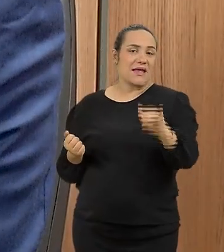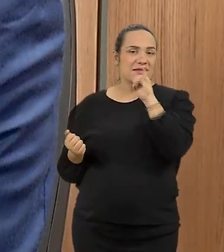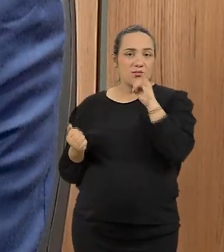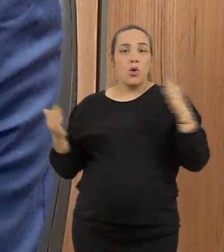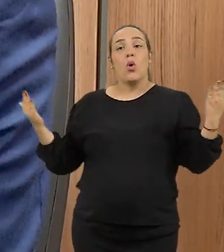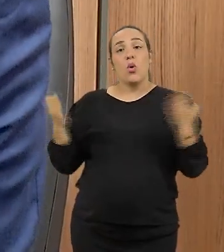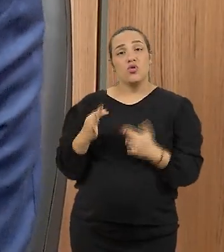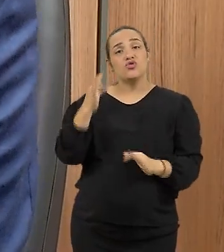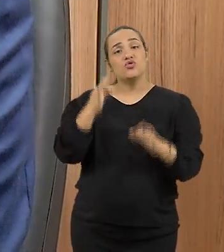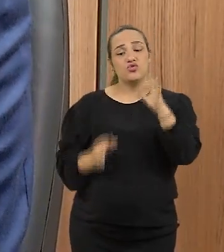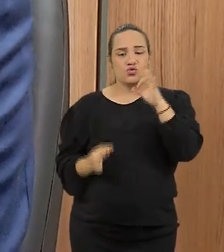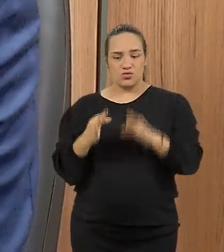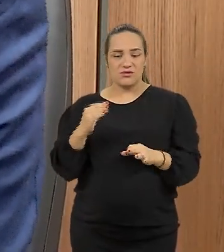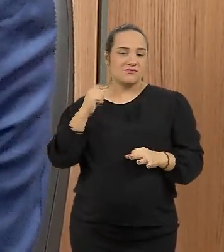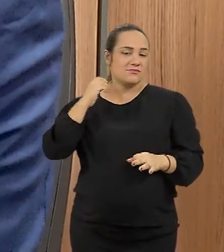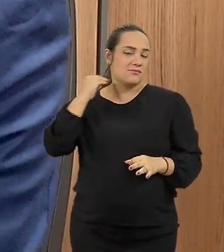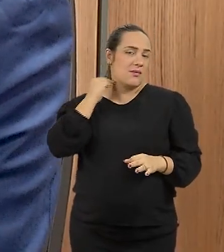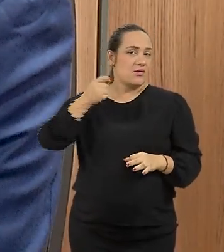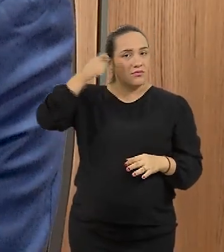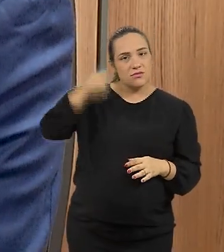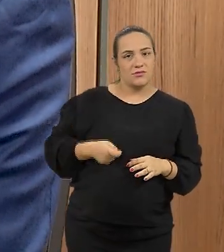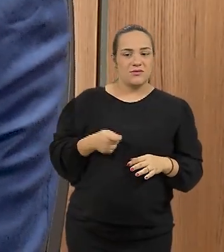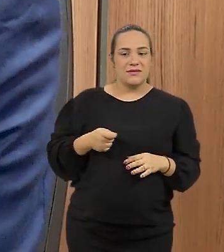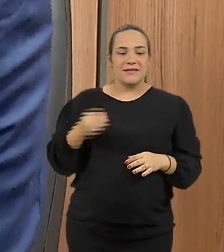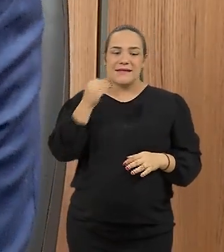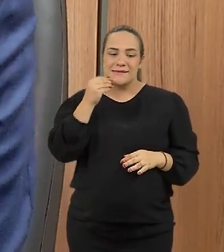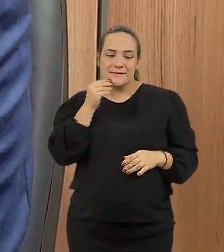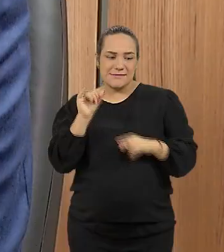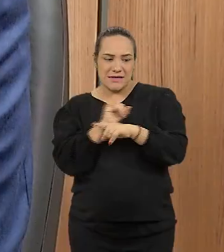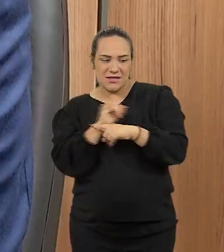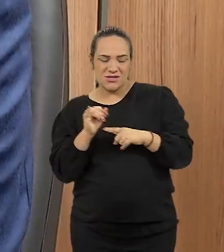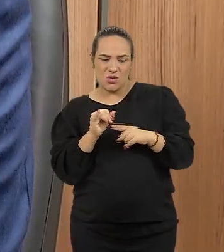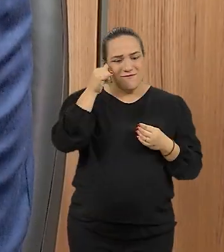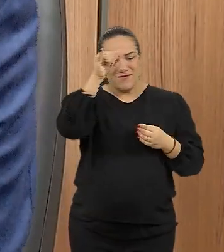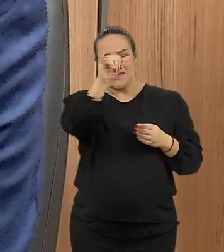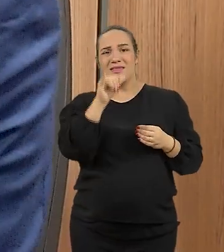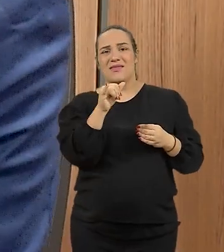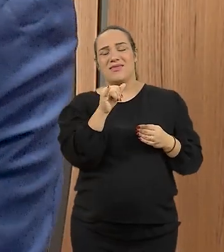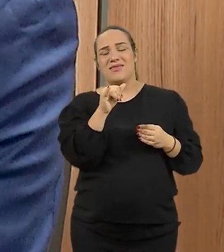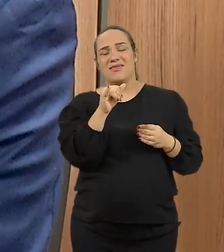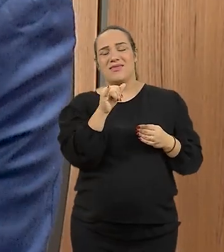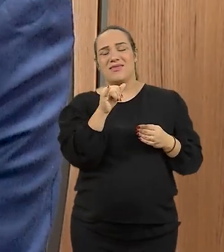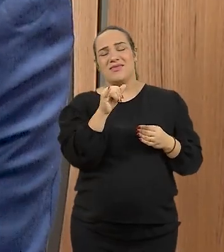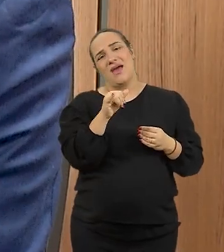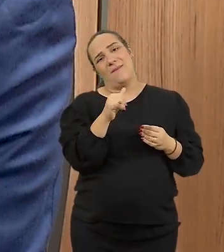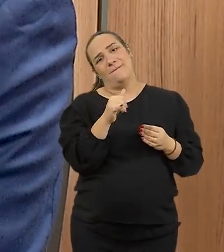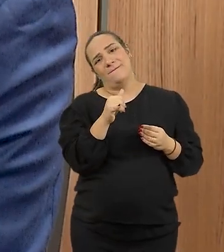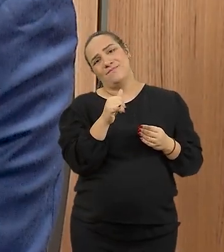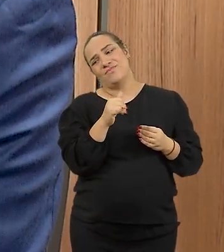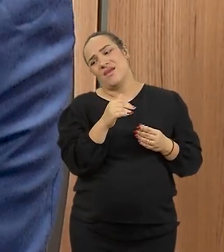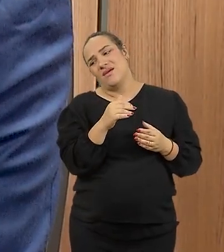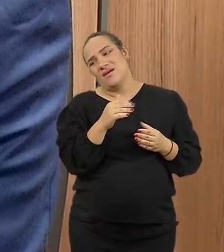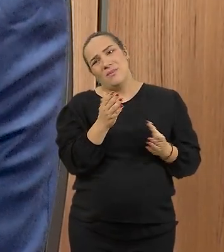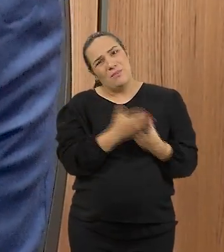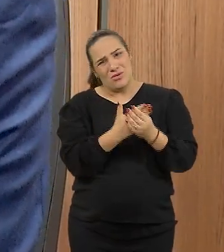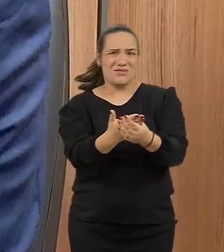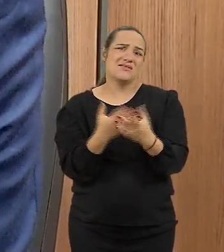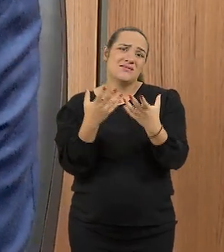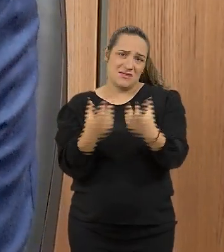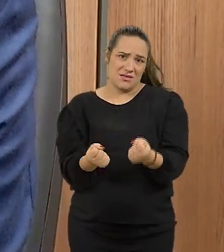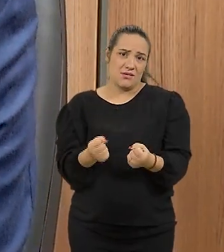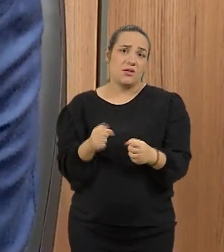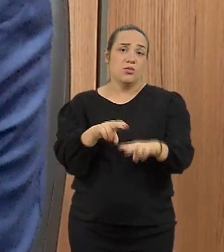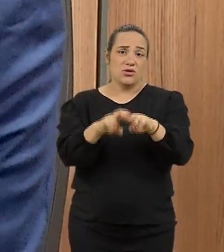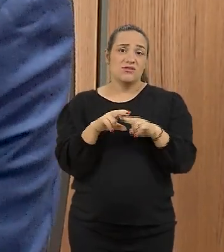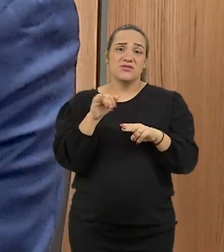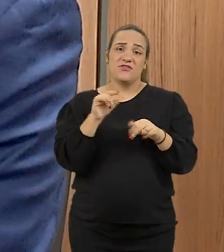juízes, hoje, em muitas situações, já estão criando barreiras para o ajuizamento de muitas ações. Então, me parece que um